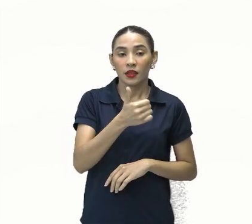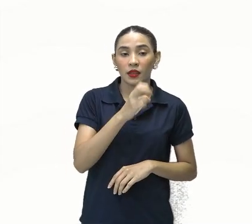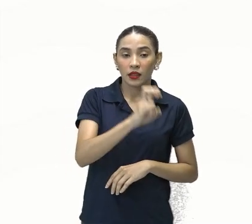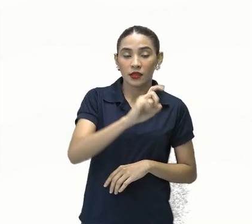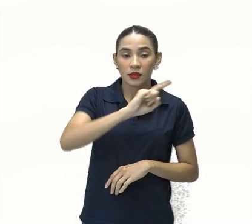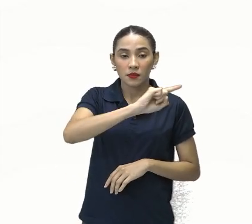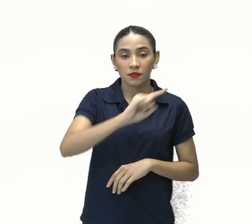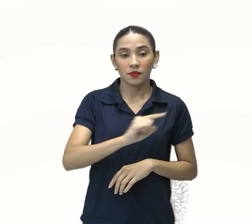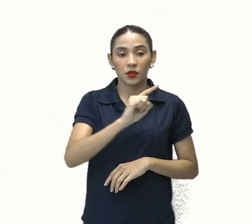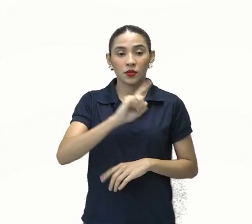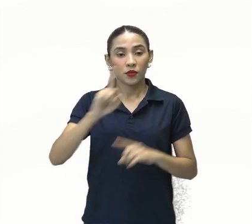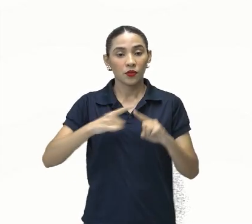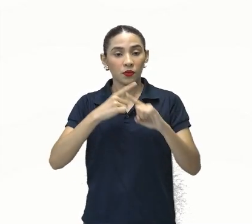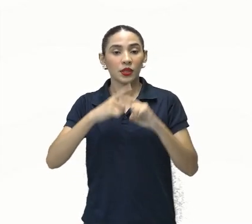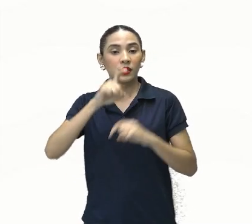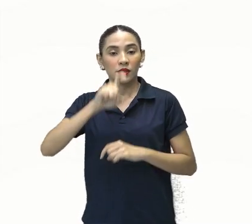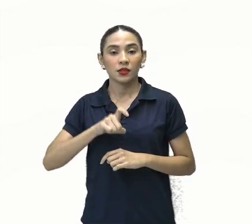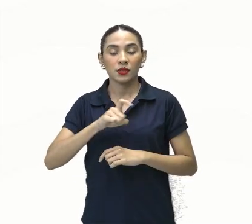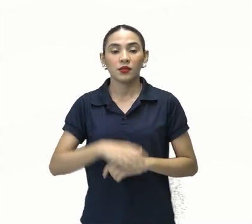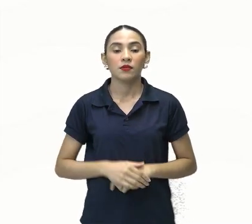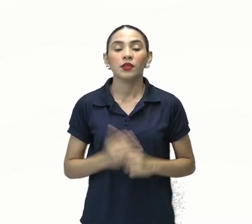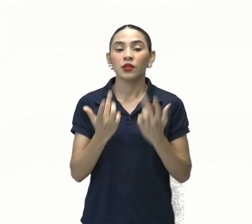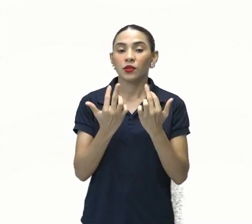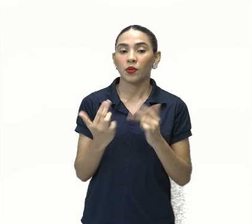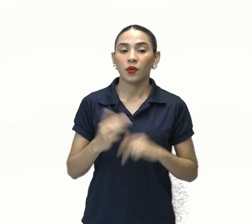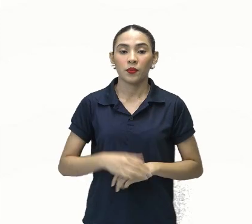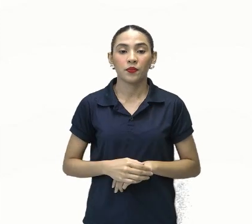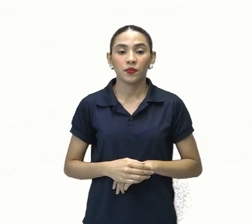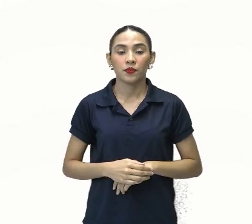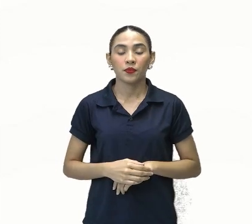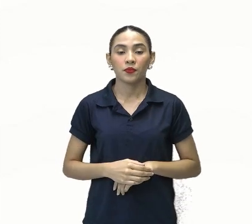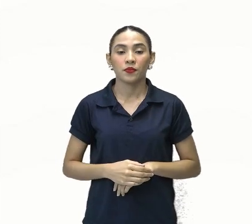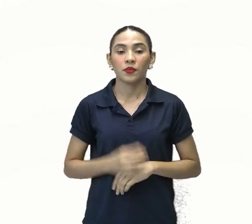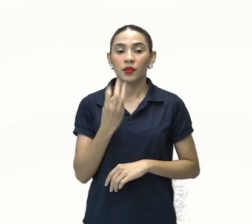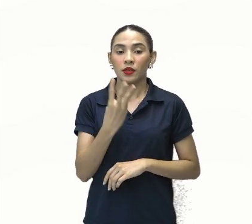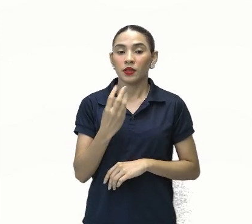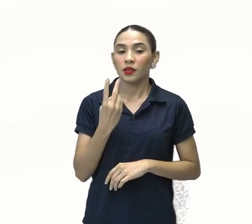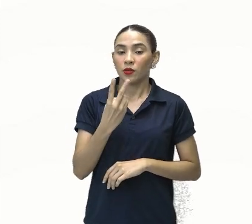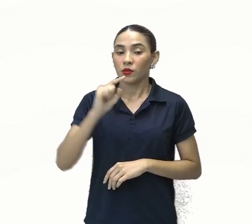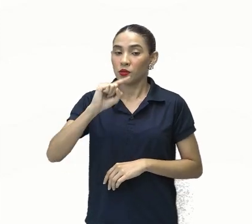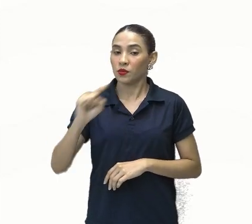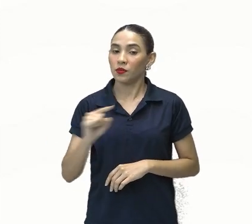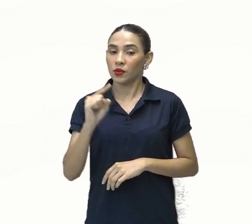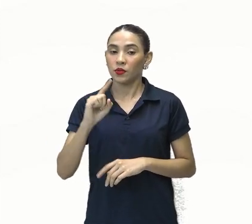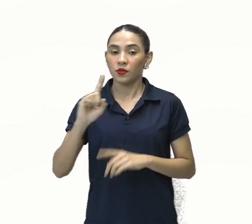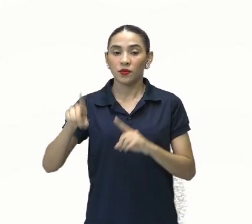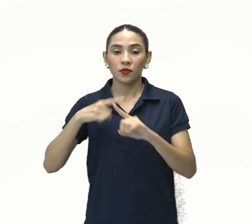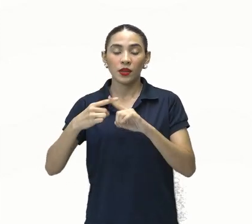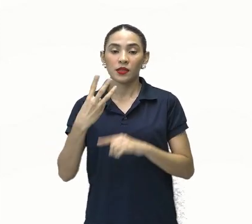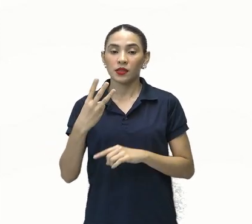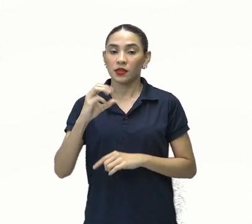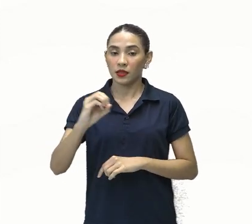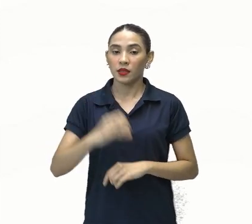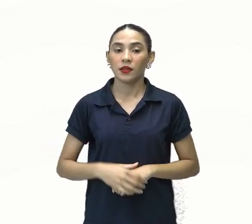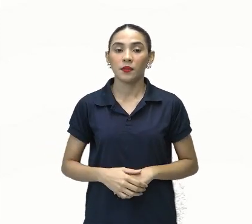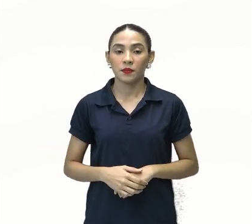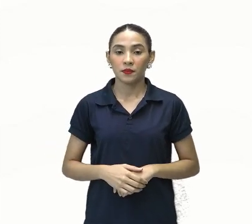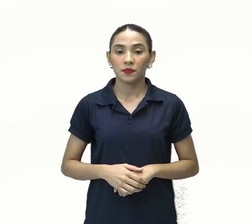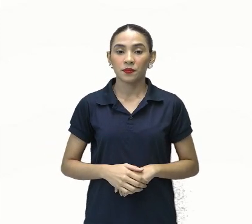mil vezes x será igual a 32 mil vezes 30.